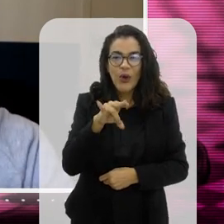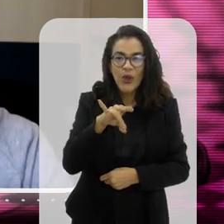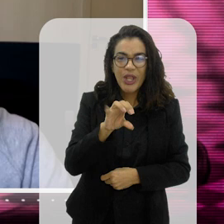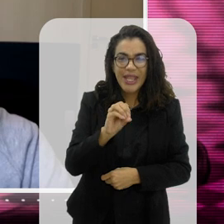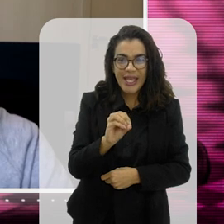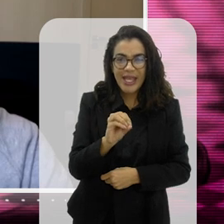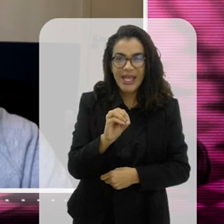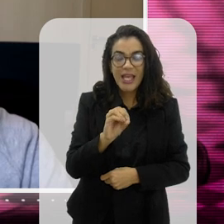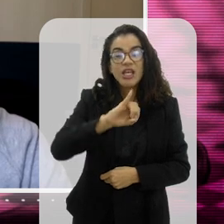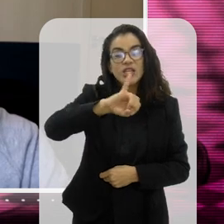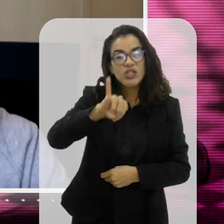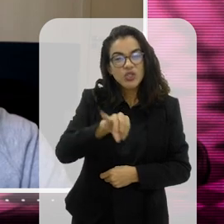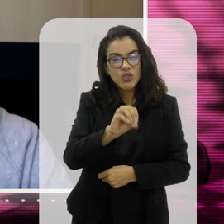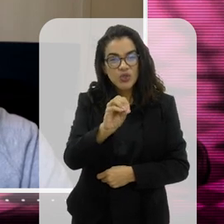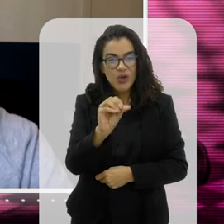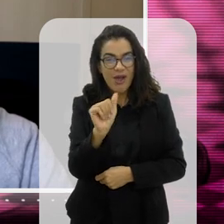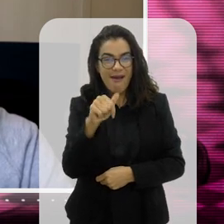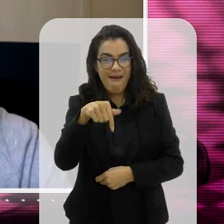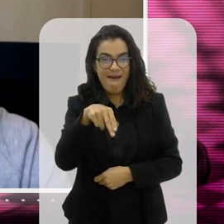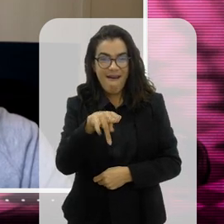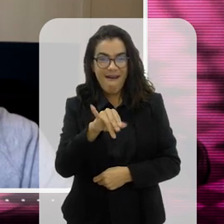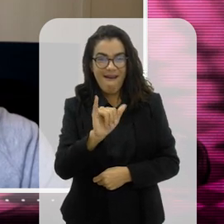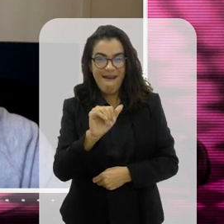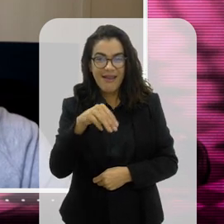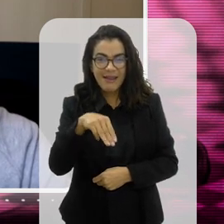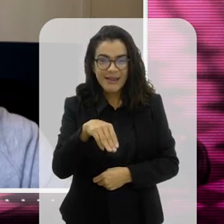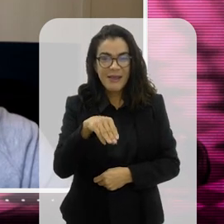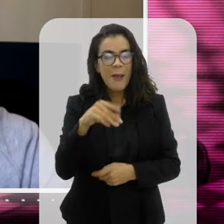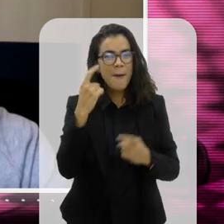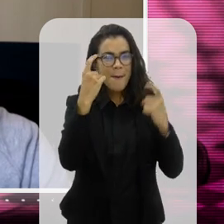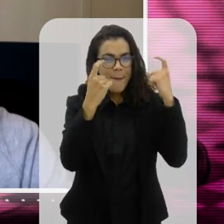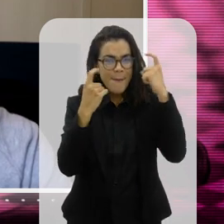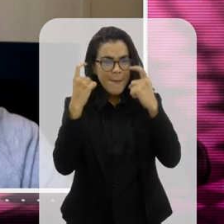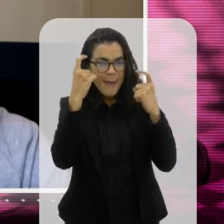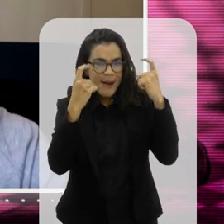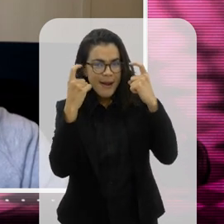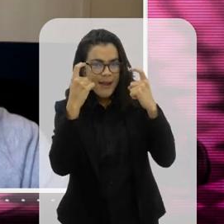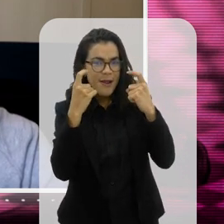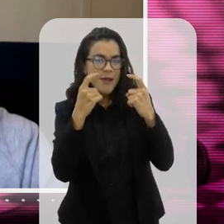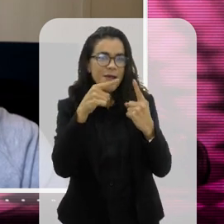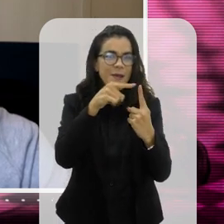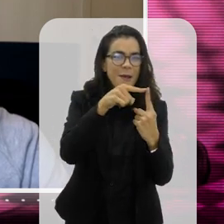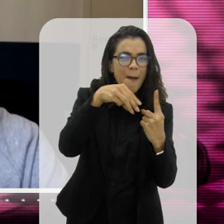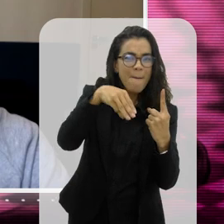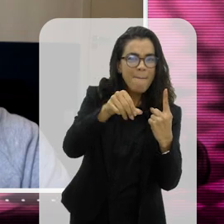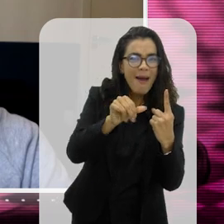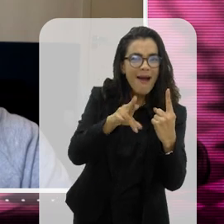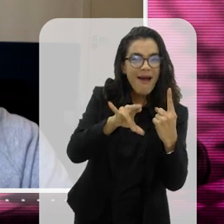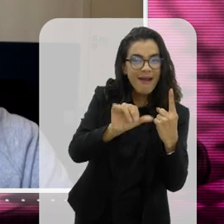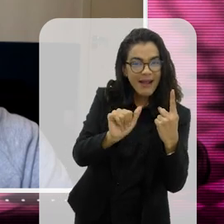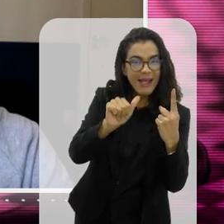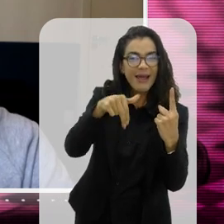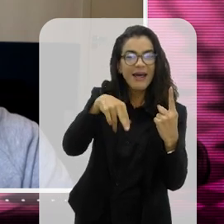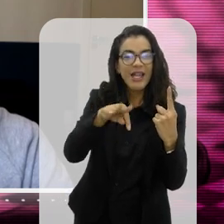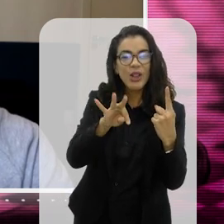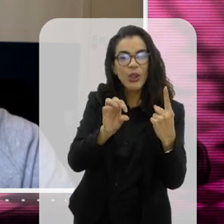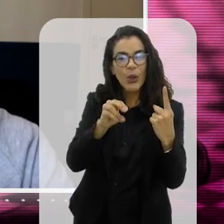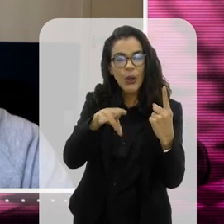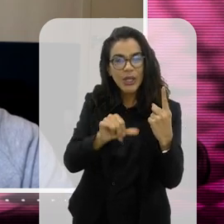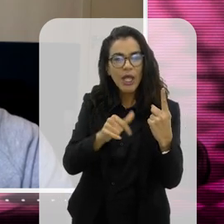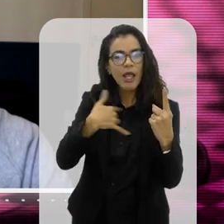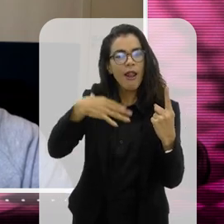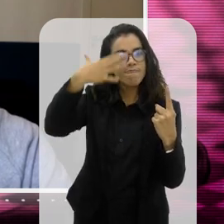filho? Maria Antônia. Isso. E Joaquim. E o Joaquim. Então, essa sua preocupação de, para Maria Antônia, que ela tem